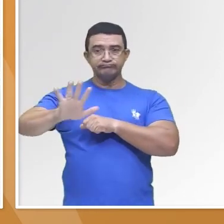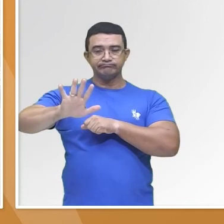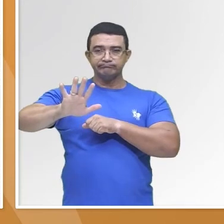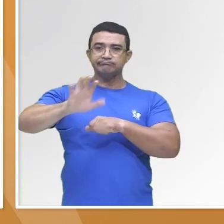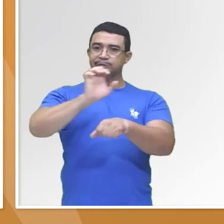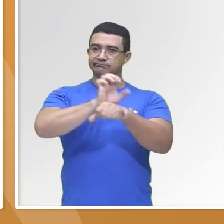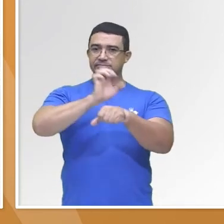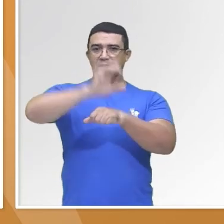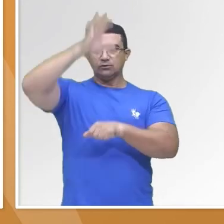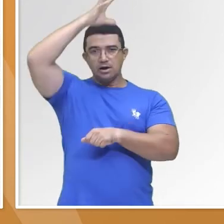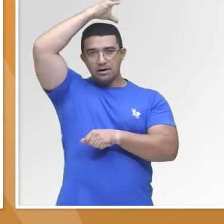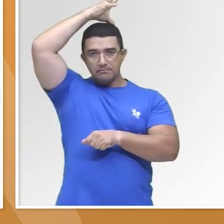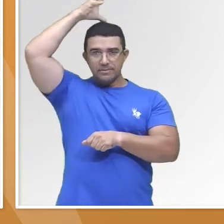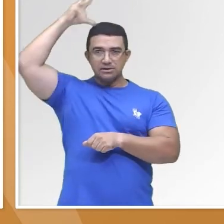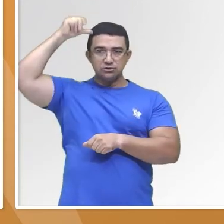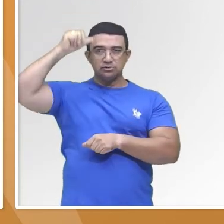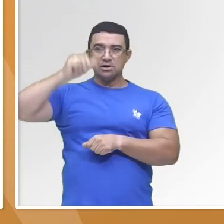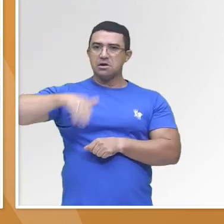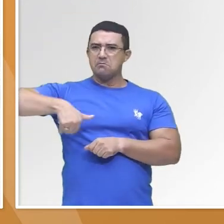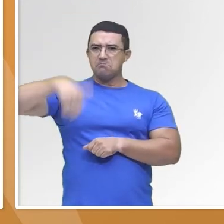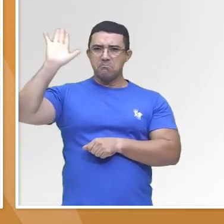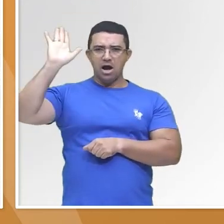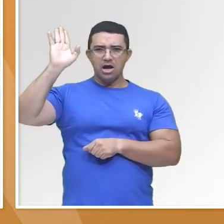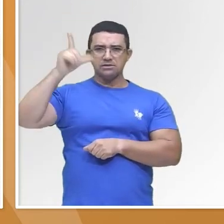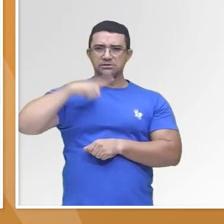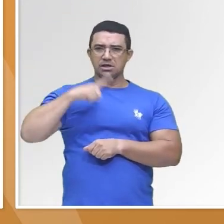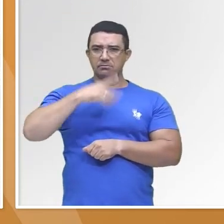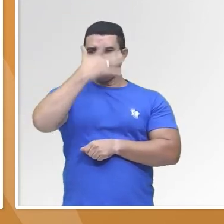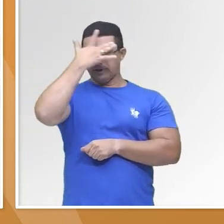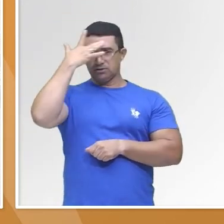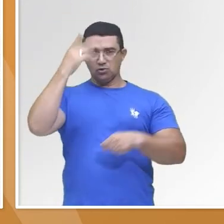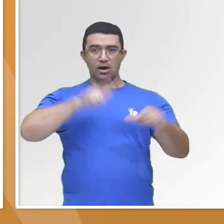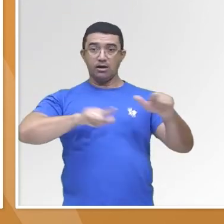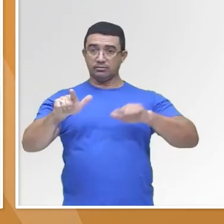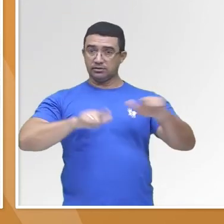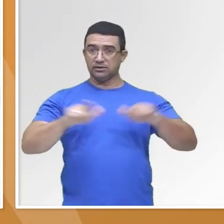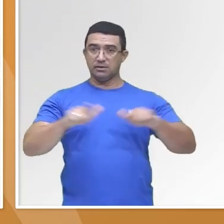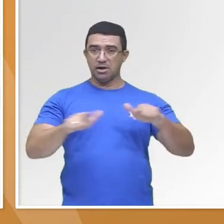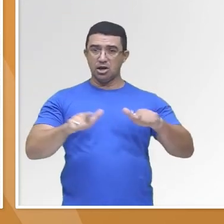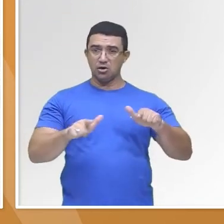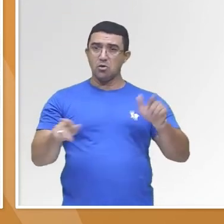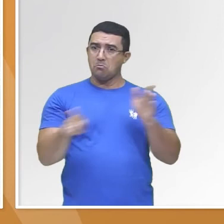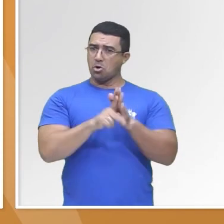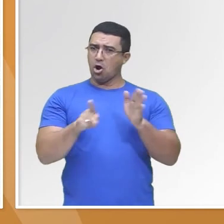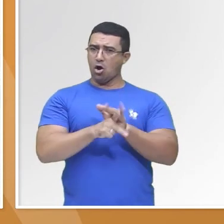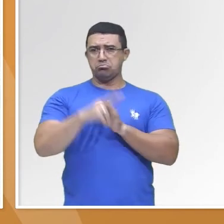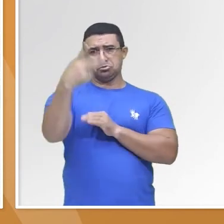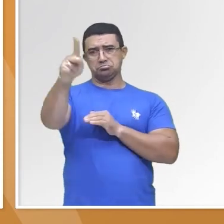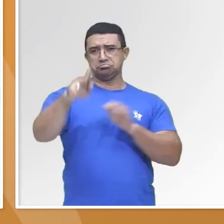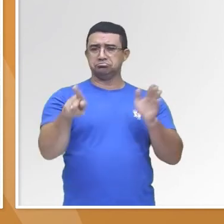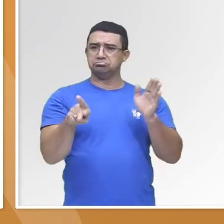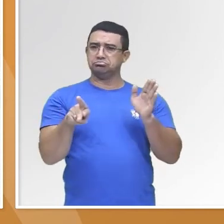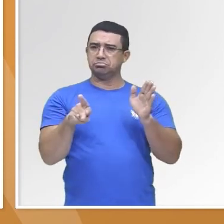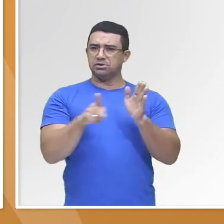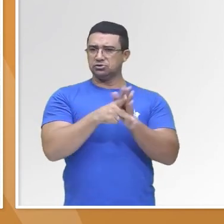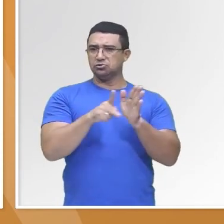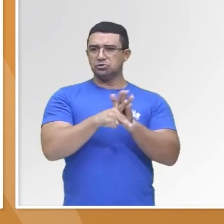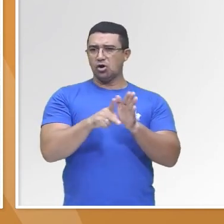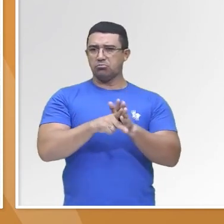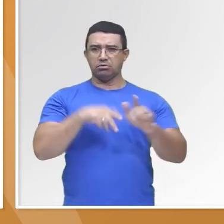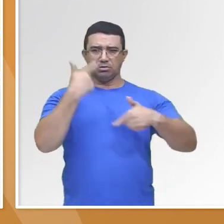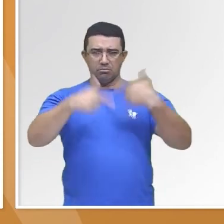ser aí o campeão em percentual de trabalhadores por conta própria, como vocês observam aí na imagem, né?